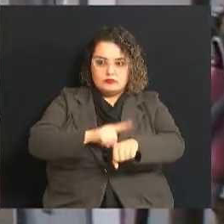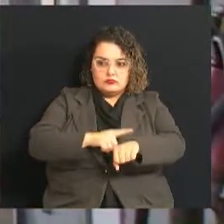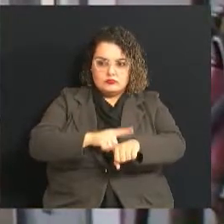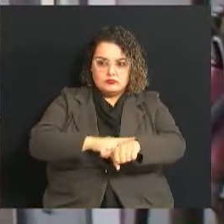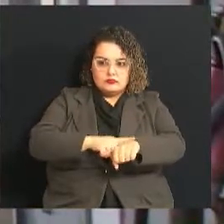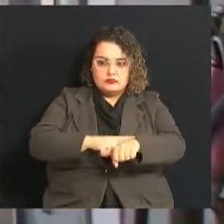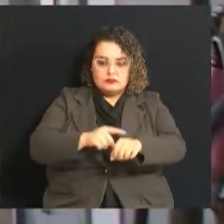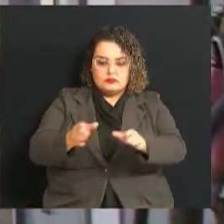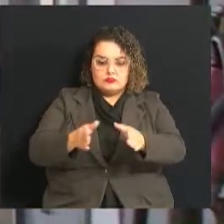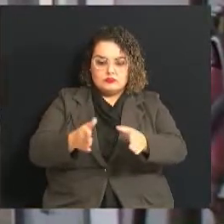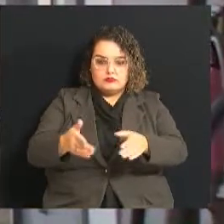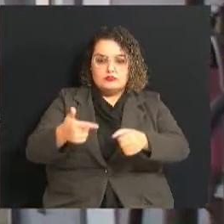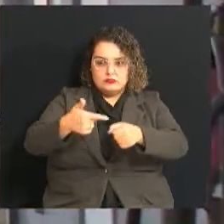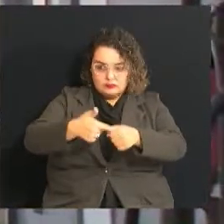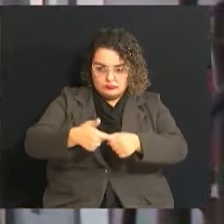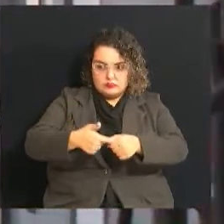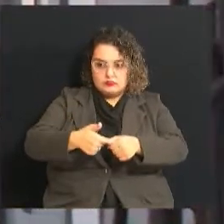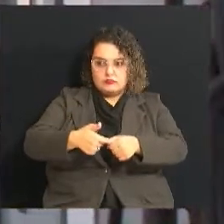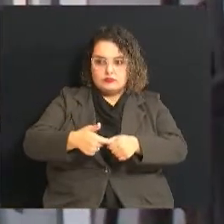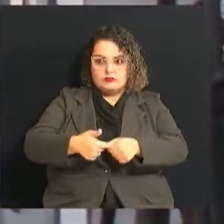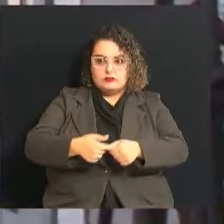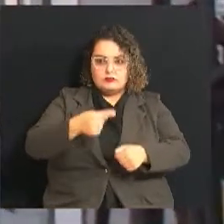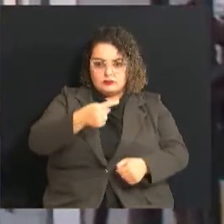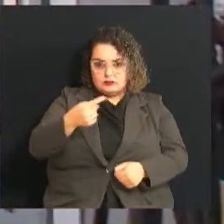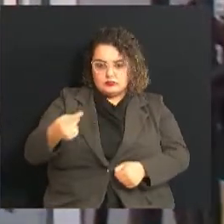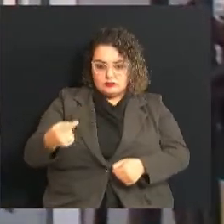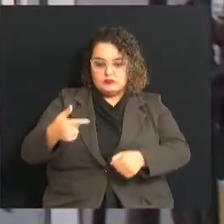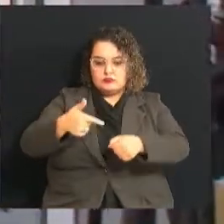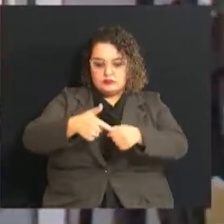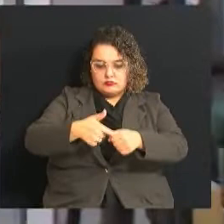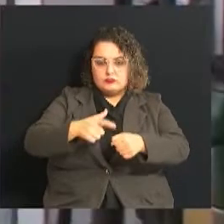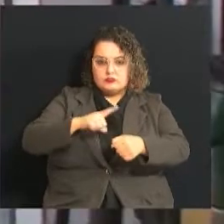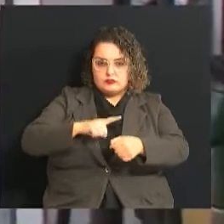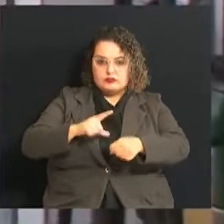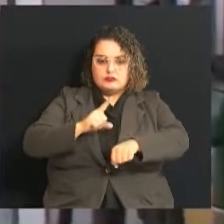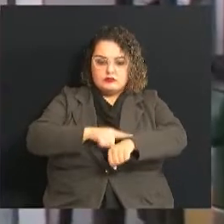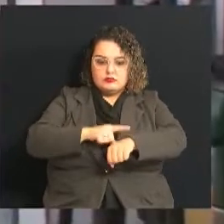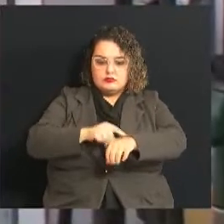posto. Tá? Do posto. Então, cada posto tem um horário particular de funcionamento, mas